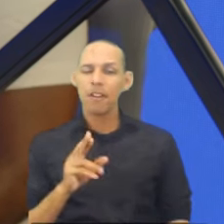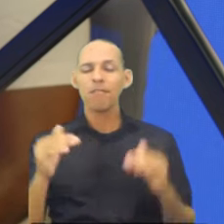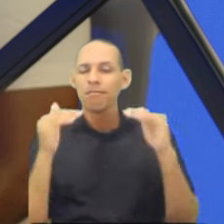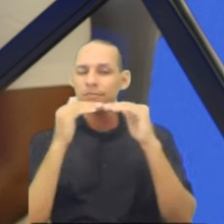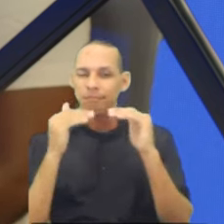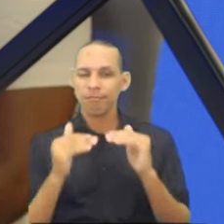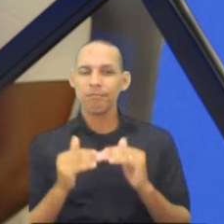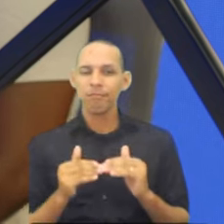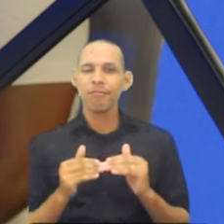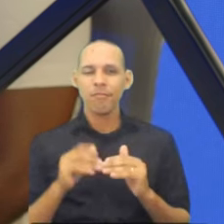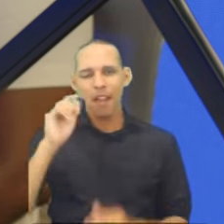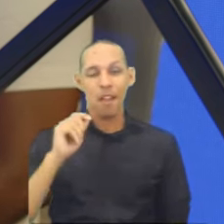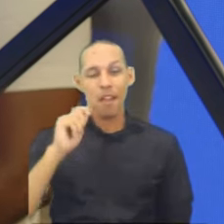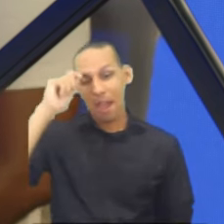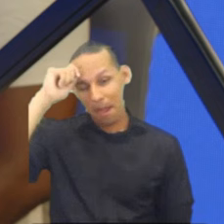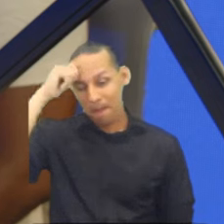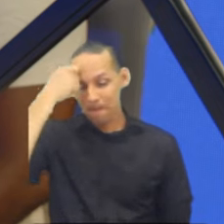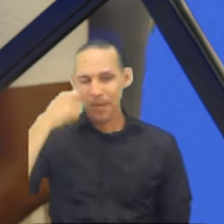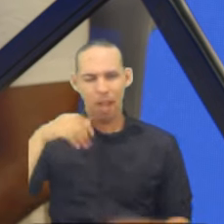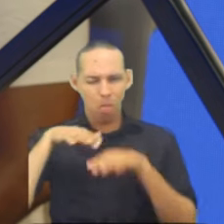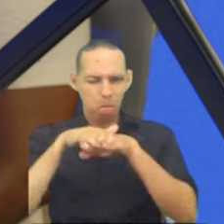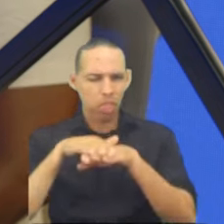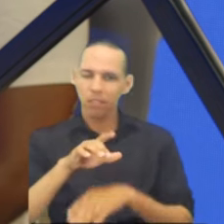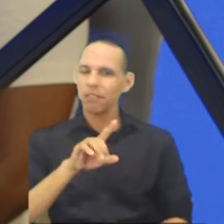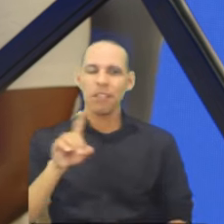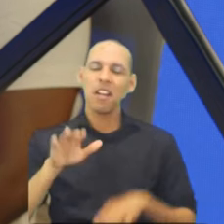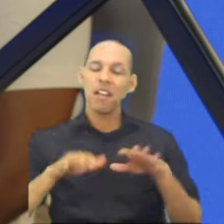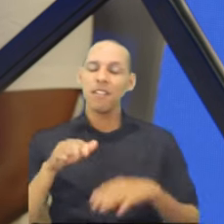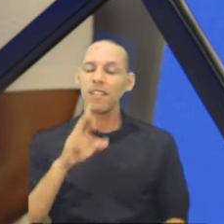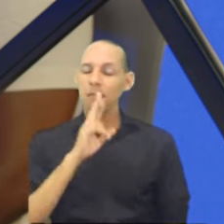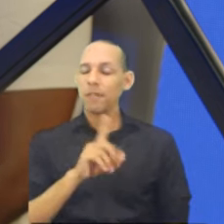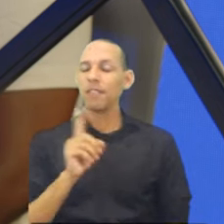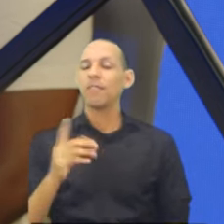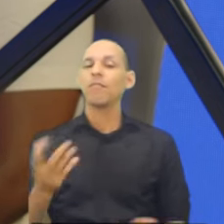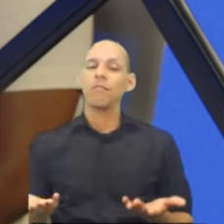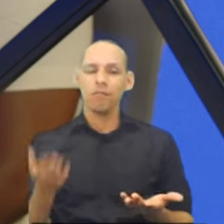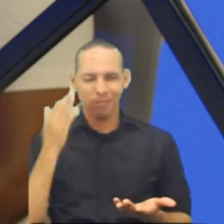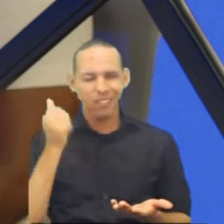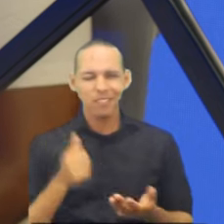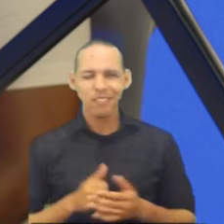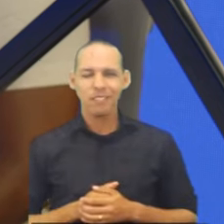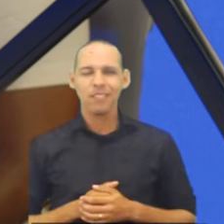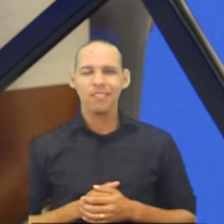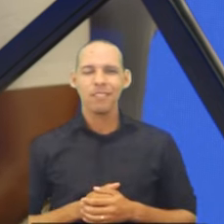tipo é a preta agressiva então às vezes eu deixo no vácuo dou